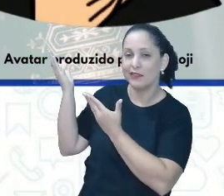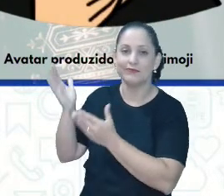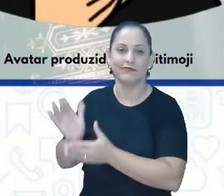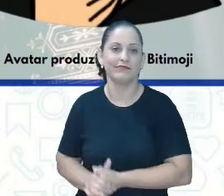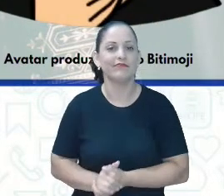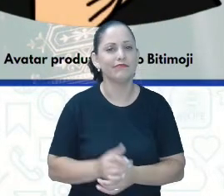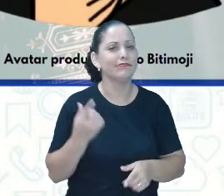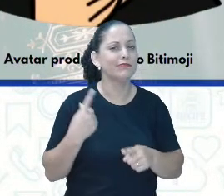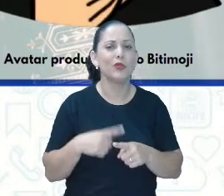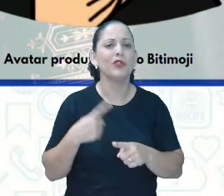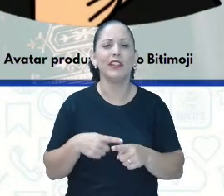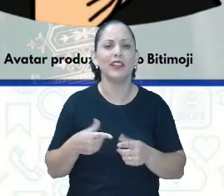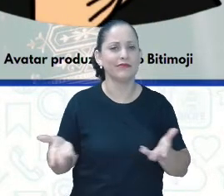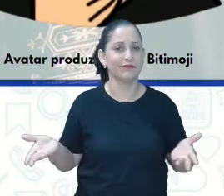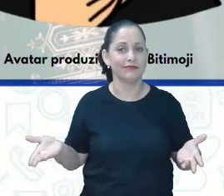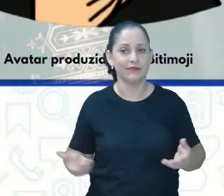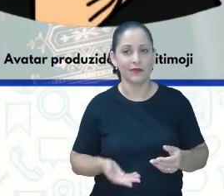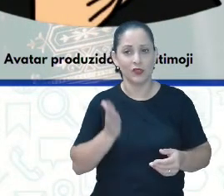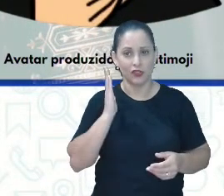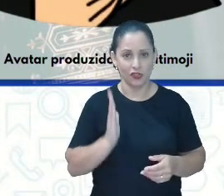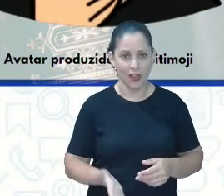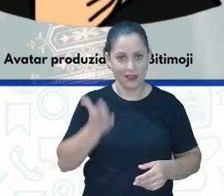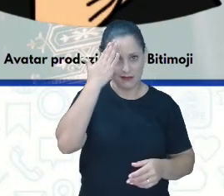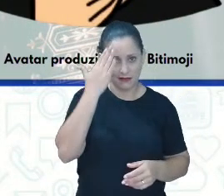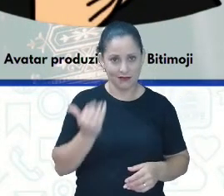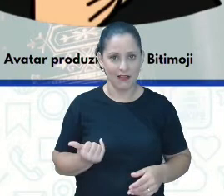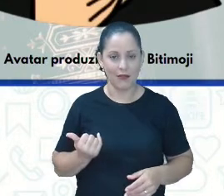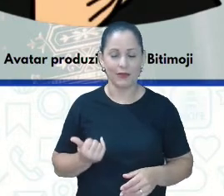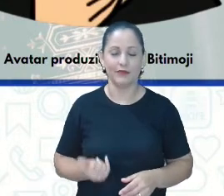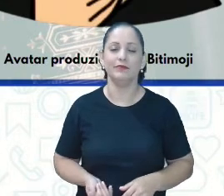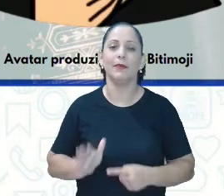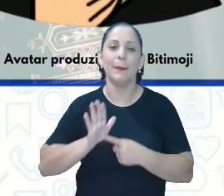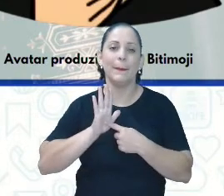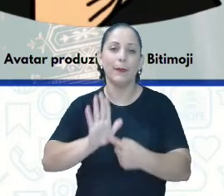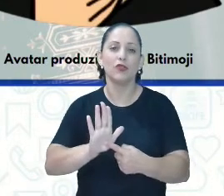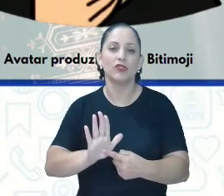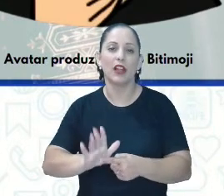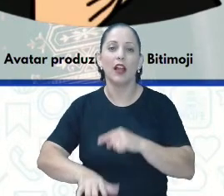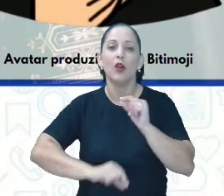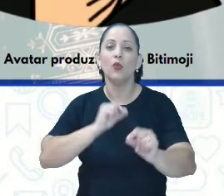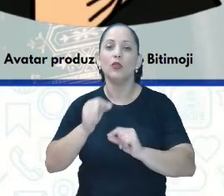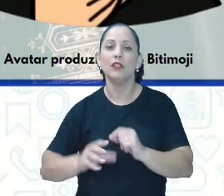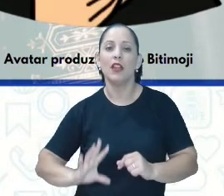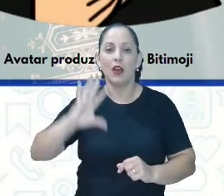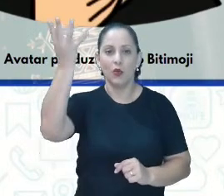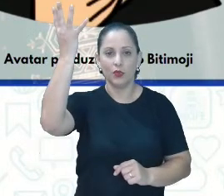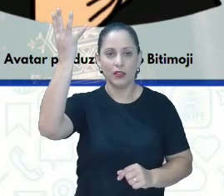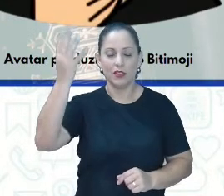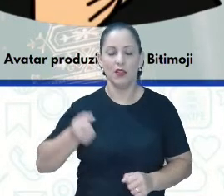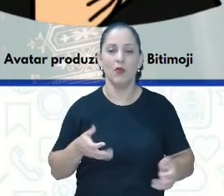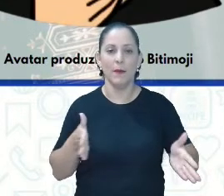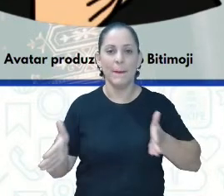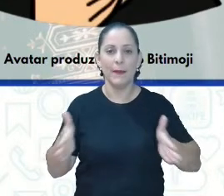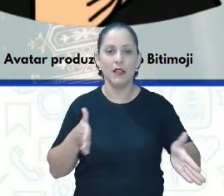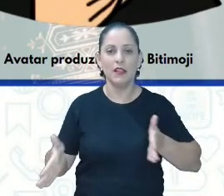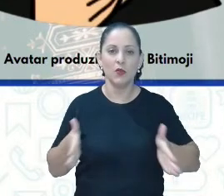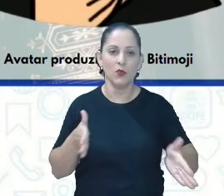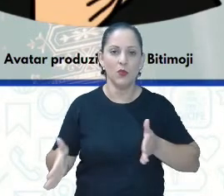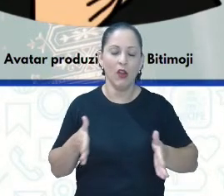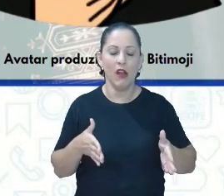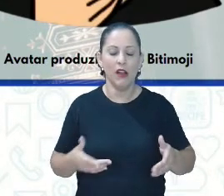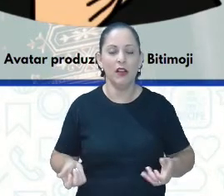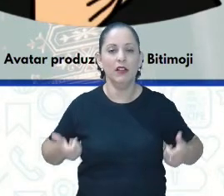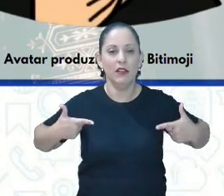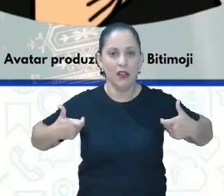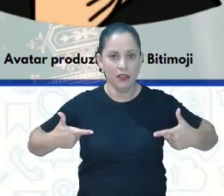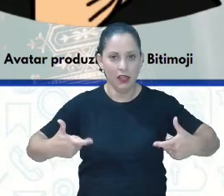Por que é que eu trouxe essa imagem? A gente já viu aqui, ó, que a imagem mostra uma cena que aconteceu durante a batalha da ilha, né, de